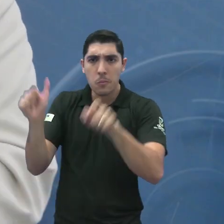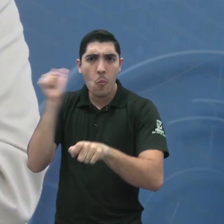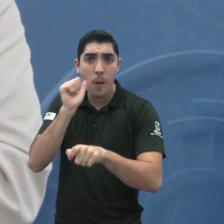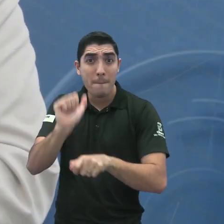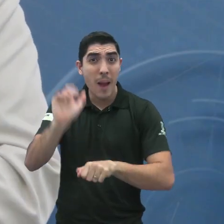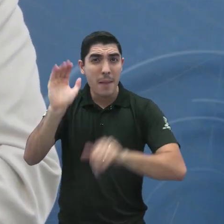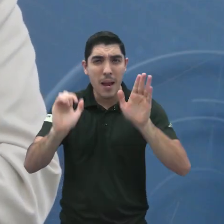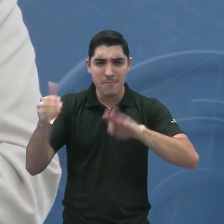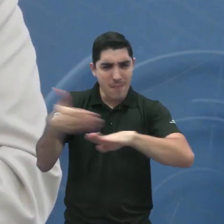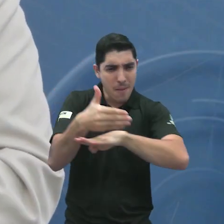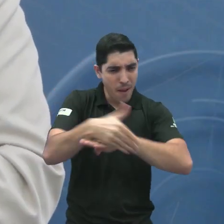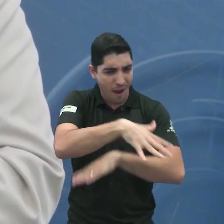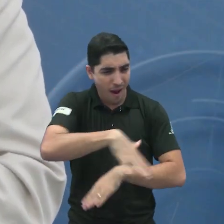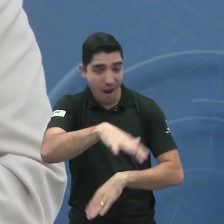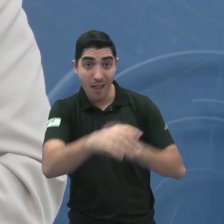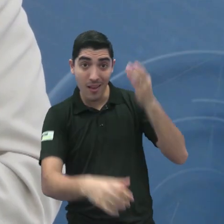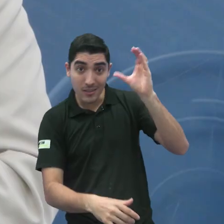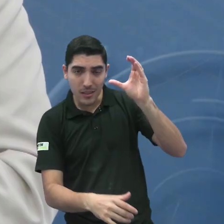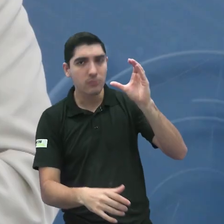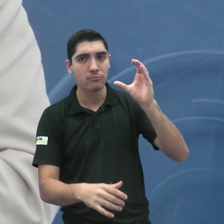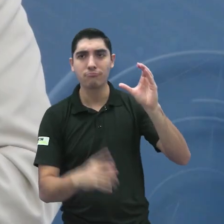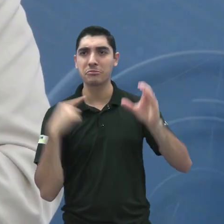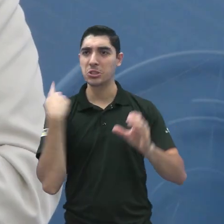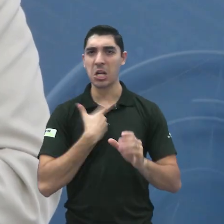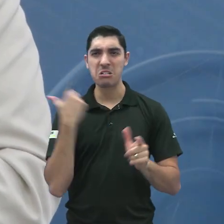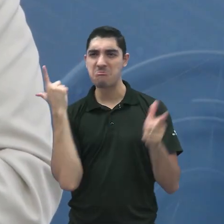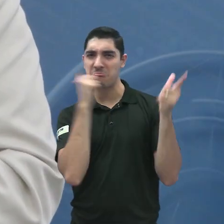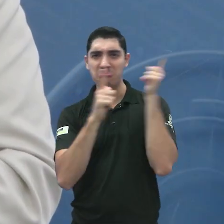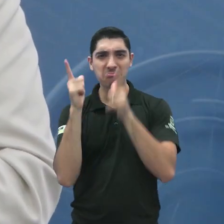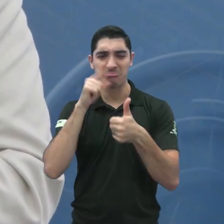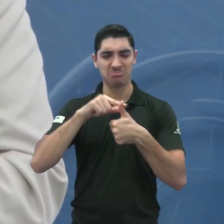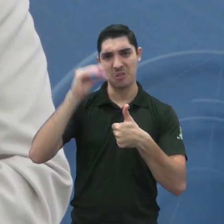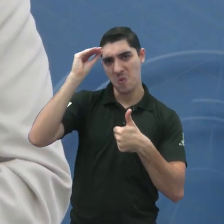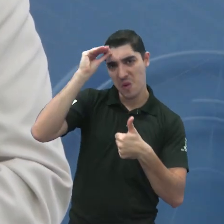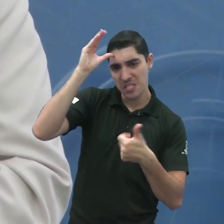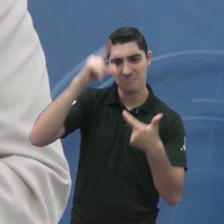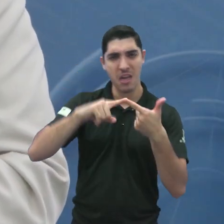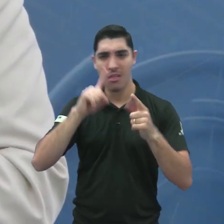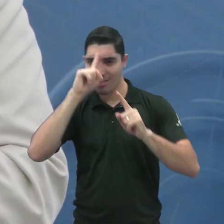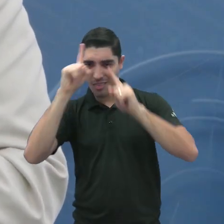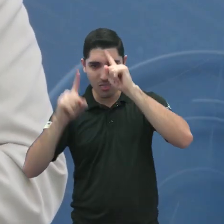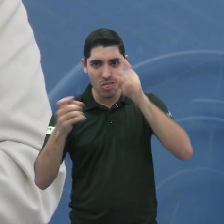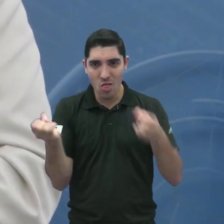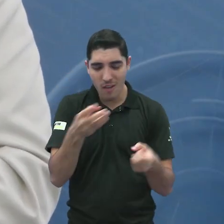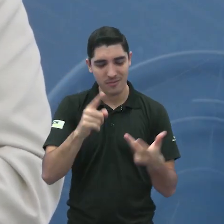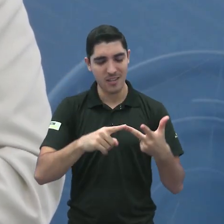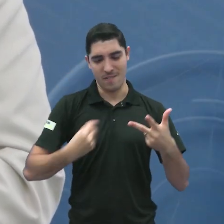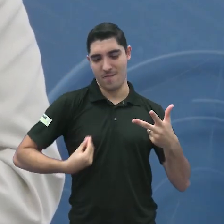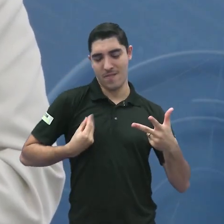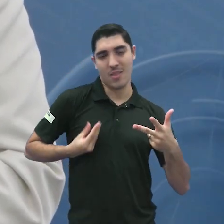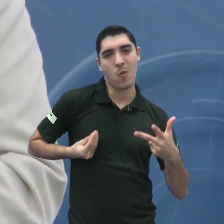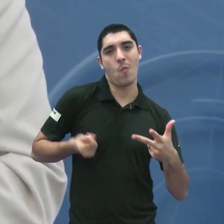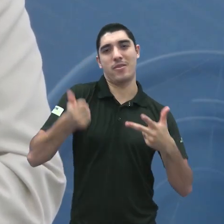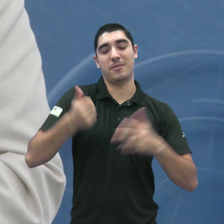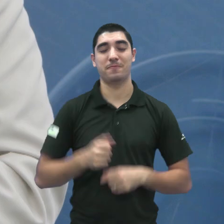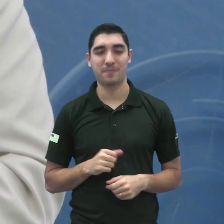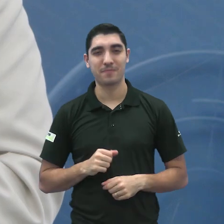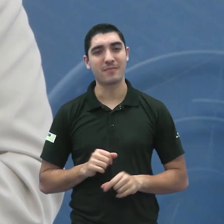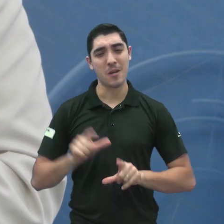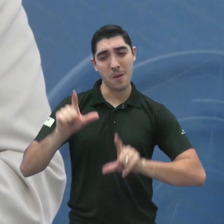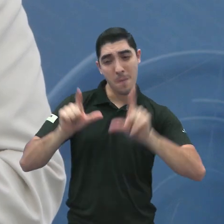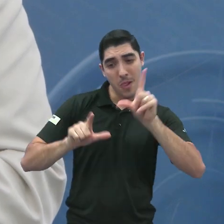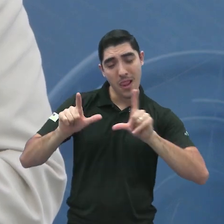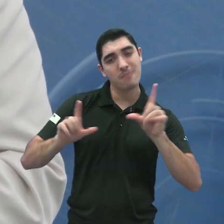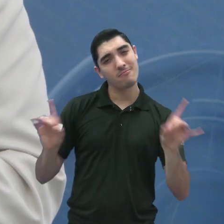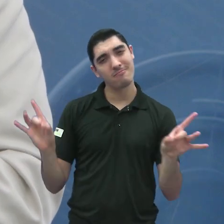ciência, toda a sociedade ganha em conhecimento, inovação e qualidade de vida. O Diálogos da